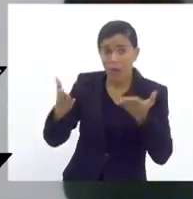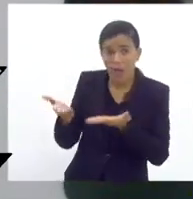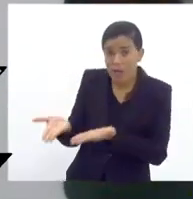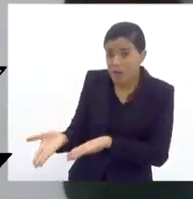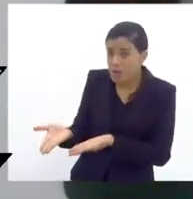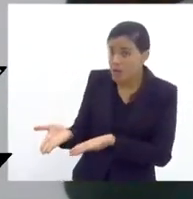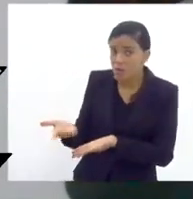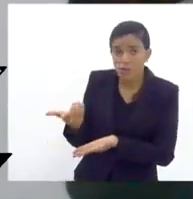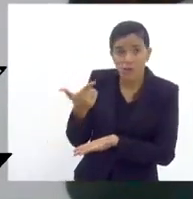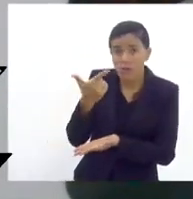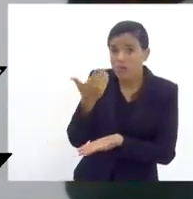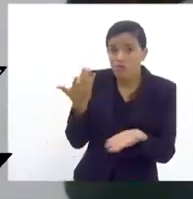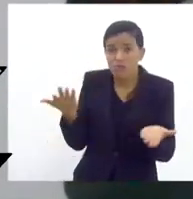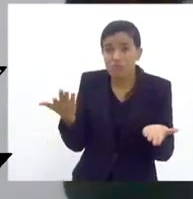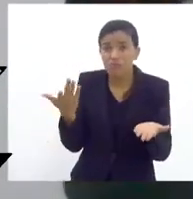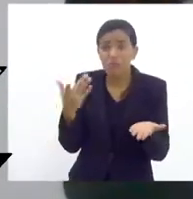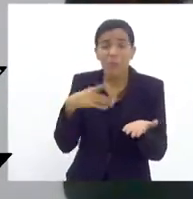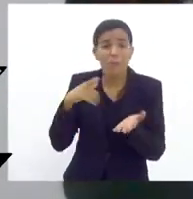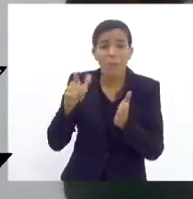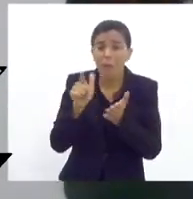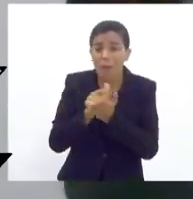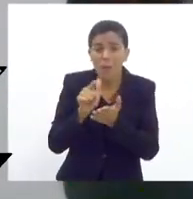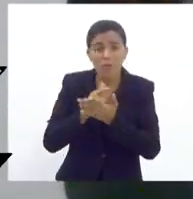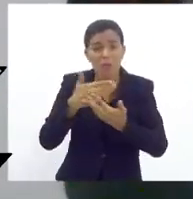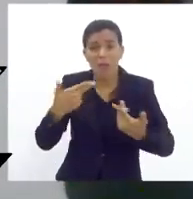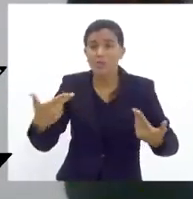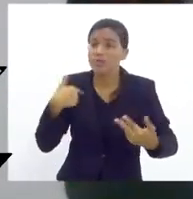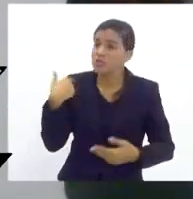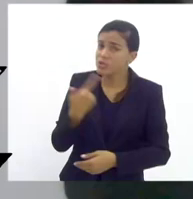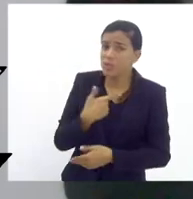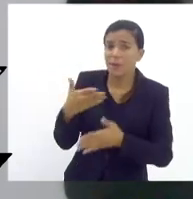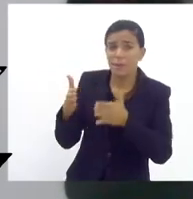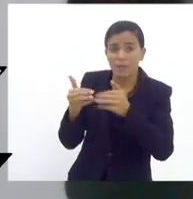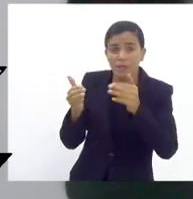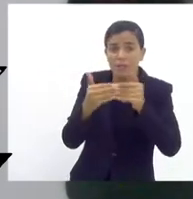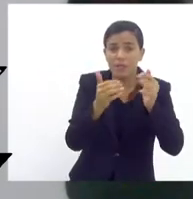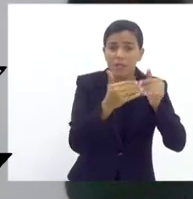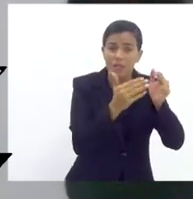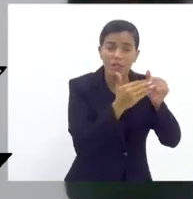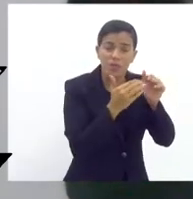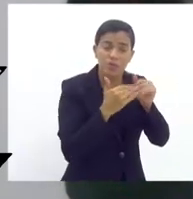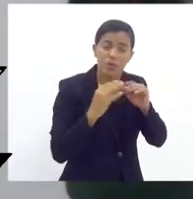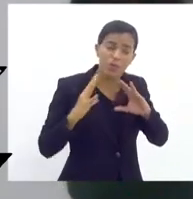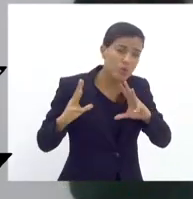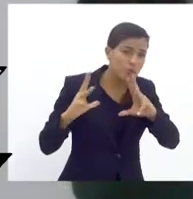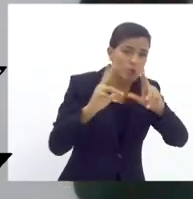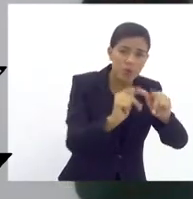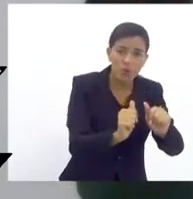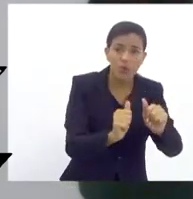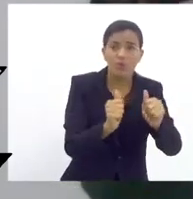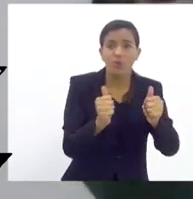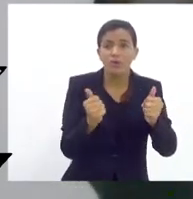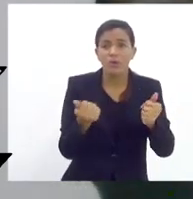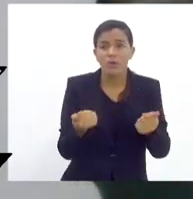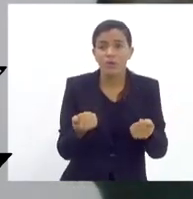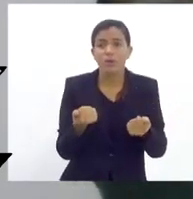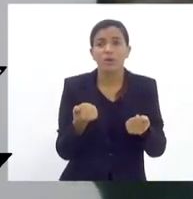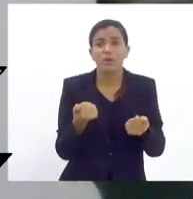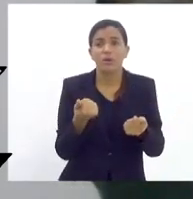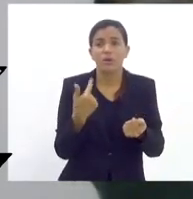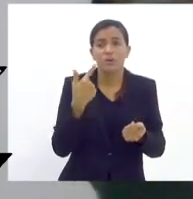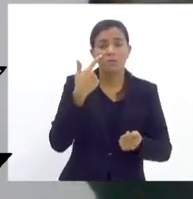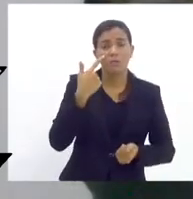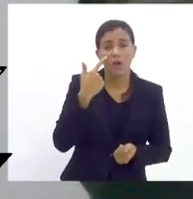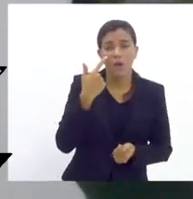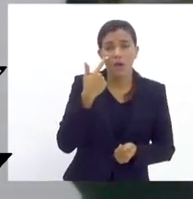não tem nada para terror aí a gente tá pedindo também com todo mundo para achar uma